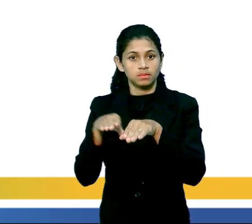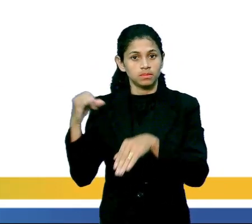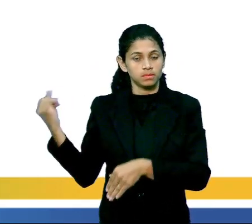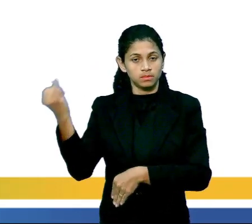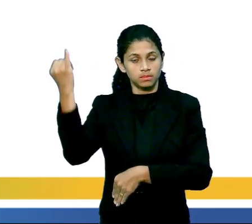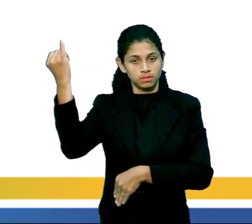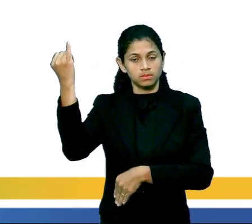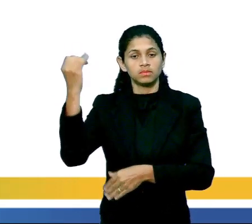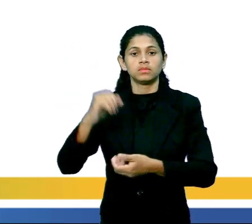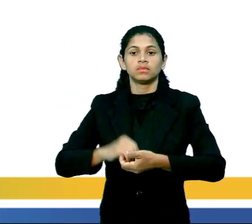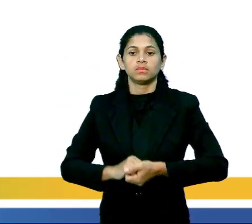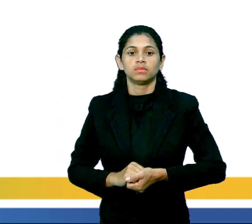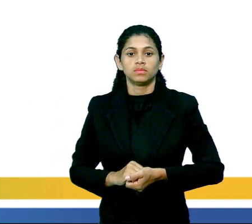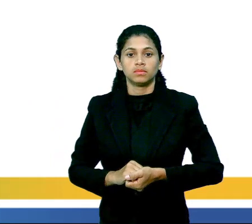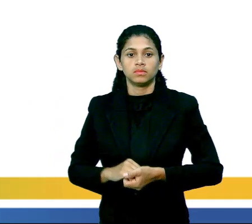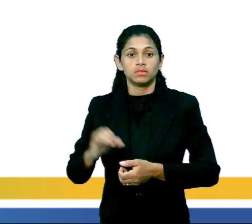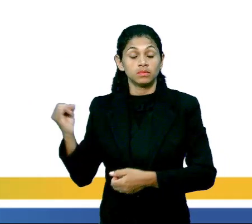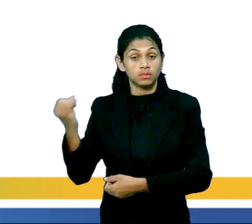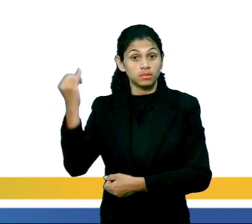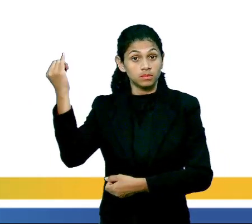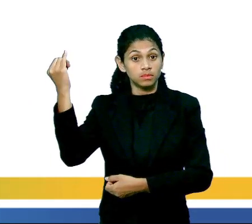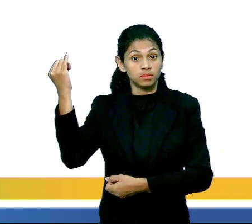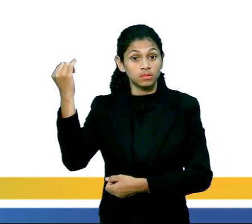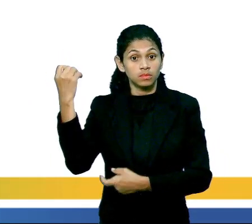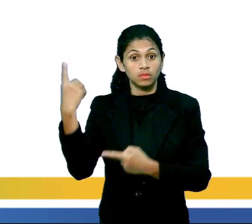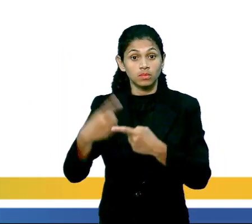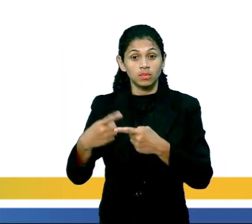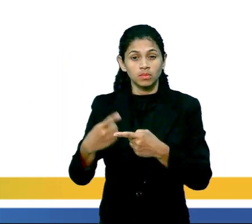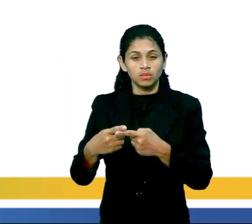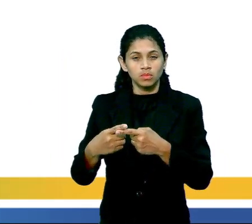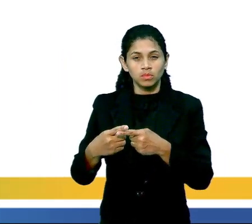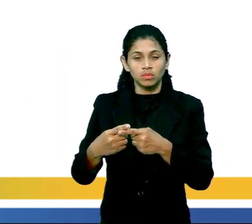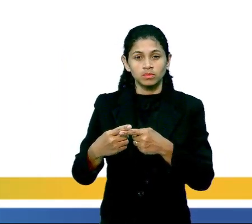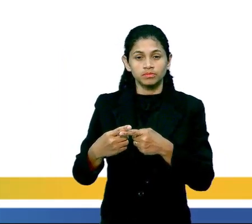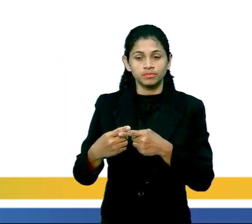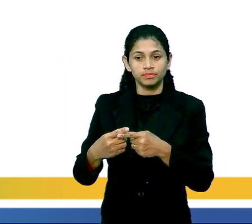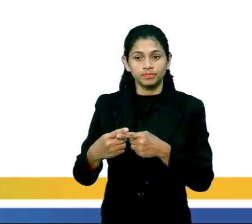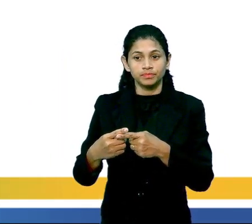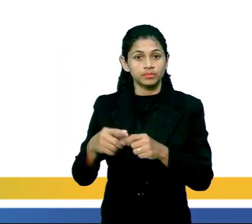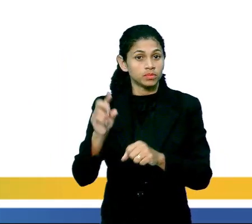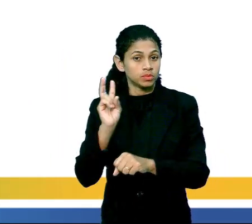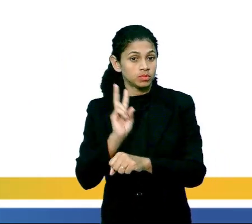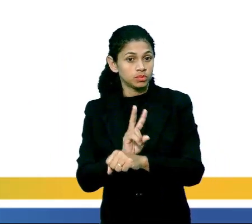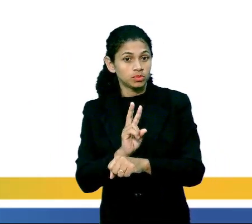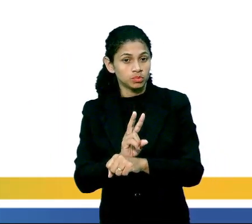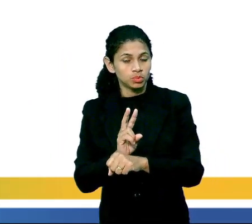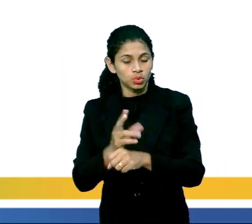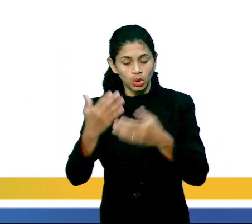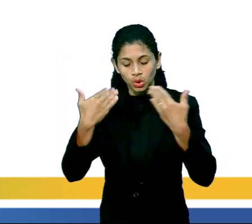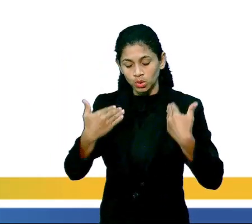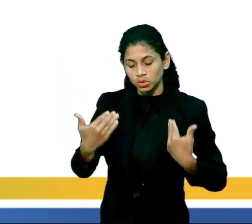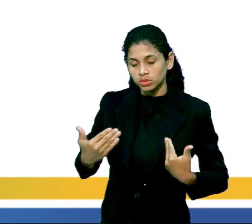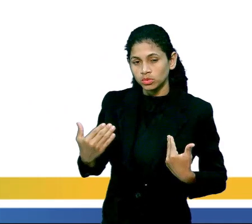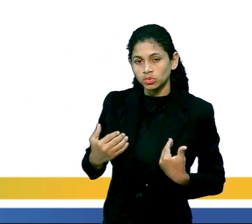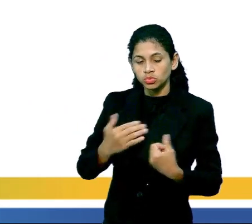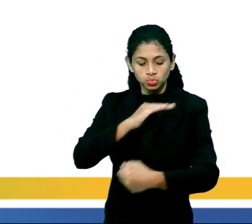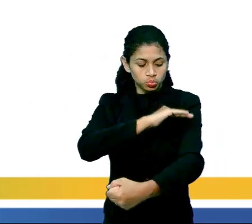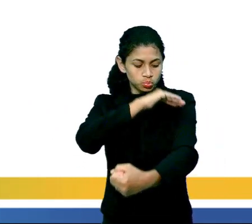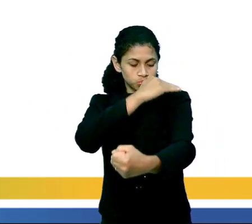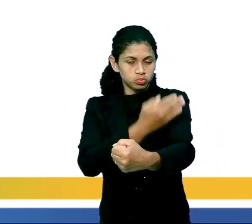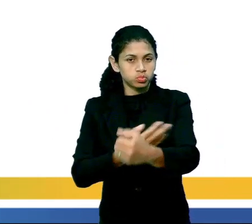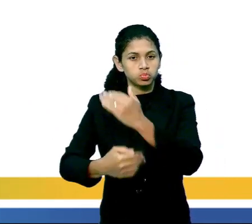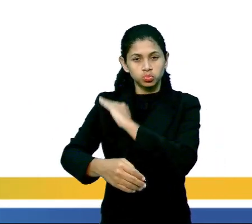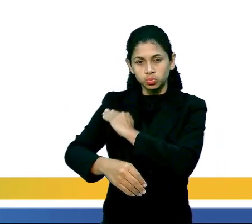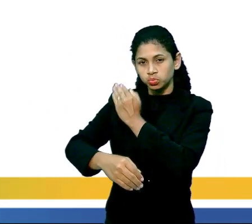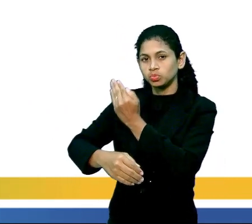definição. A luta ela é importante porque, além de auxiliar, estimular a coordenação, força, flexibilidade, as